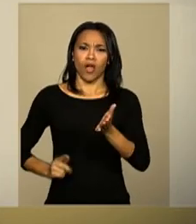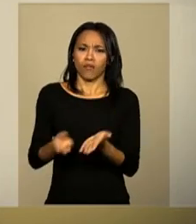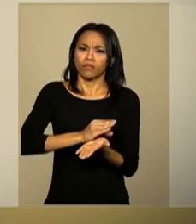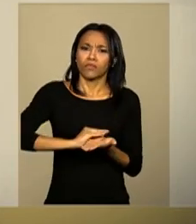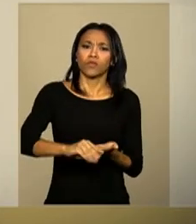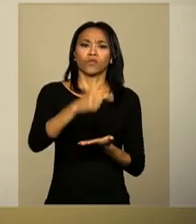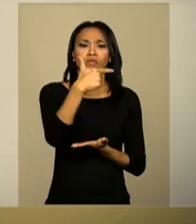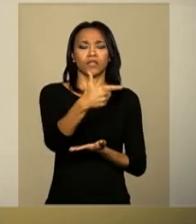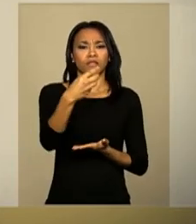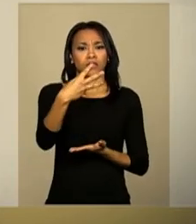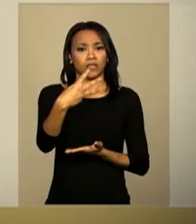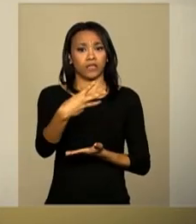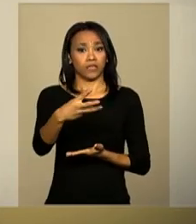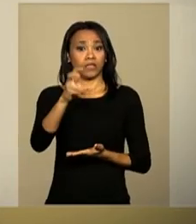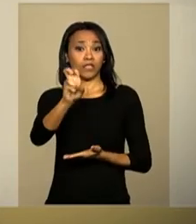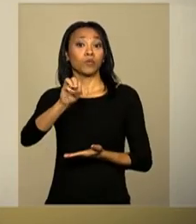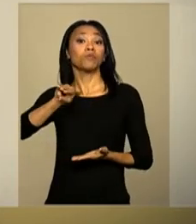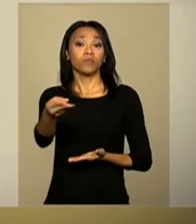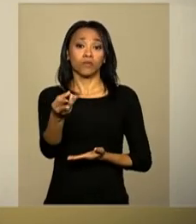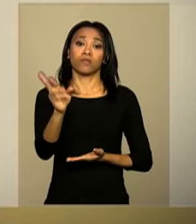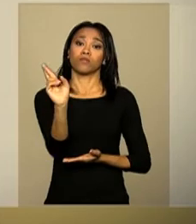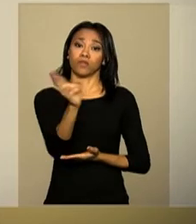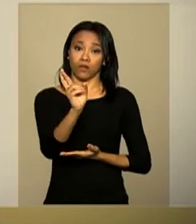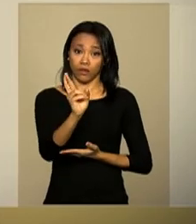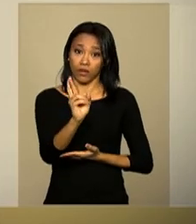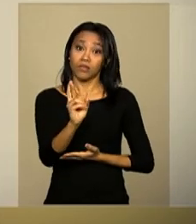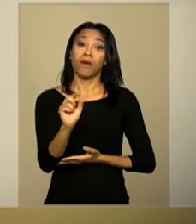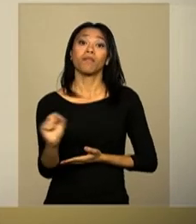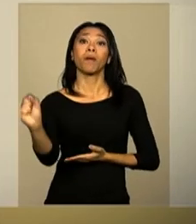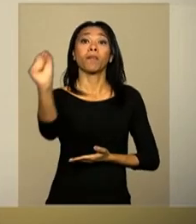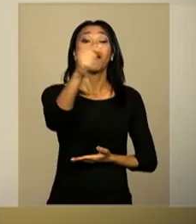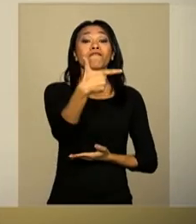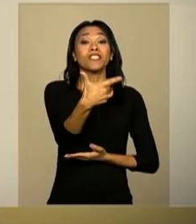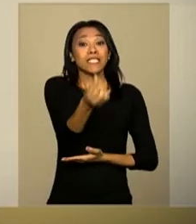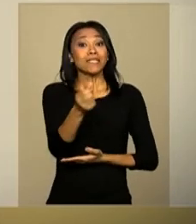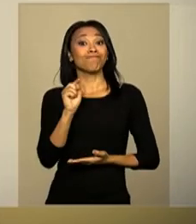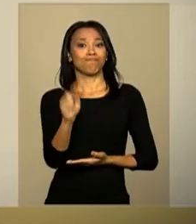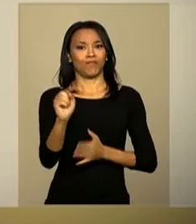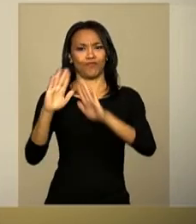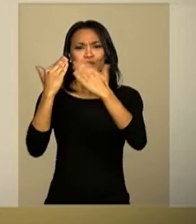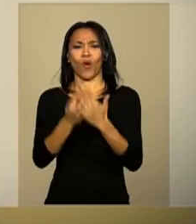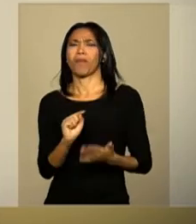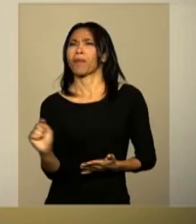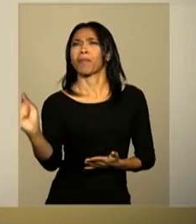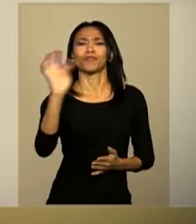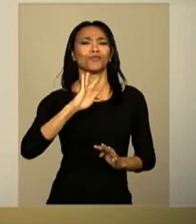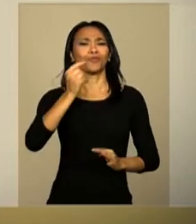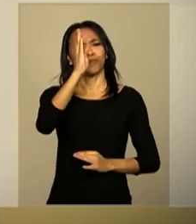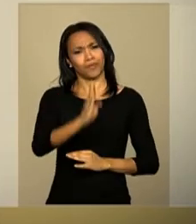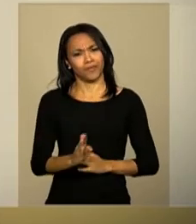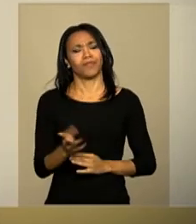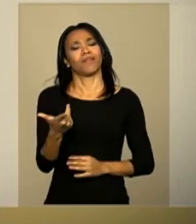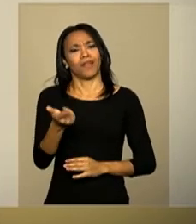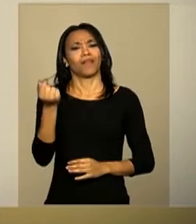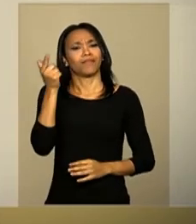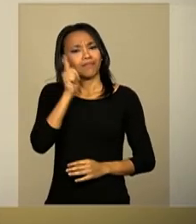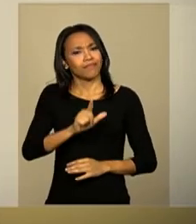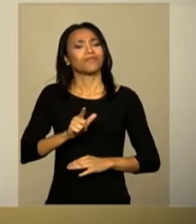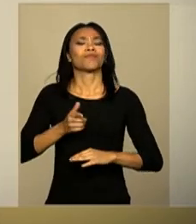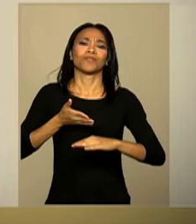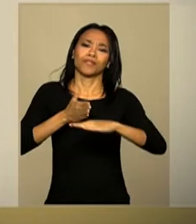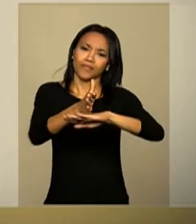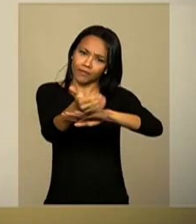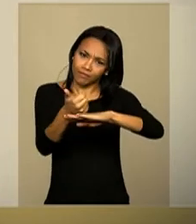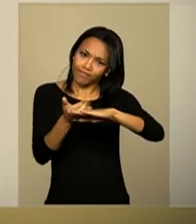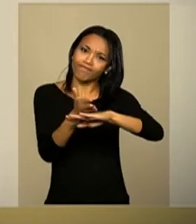repassou 235 milhões de reais para 26 mil escolas de todo o país se tornarem mais